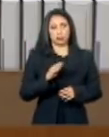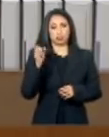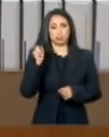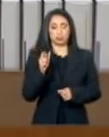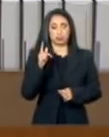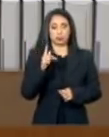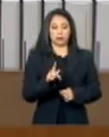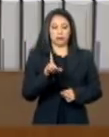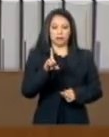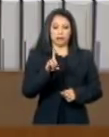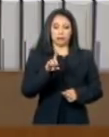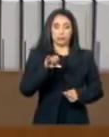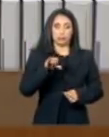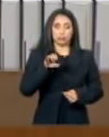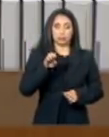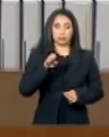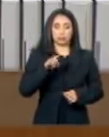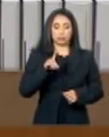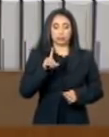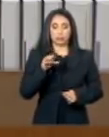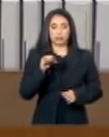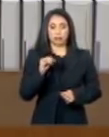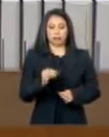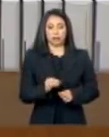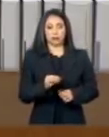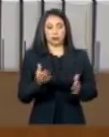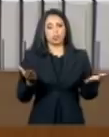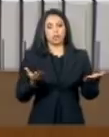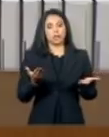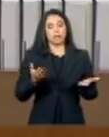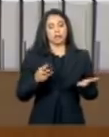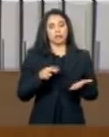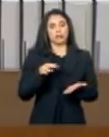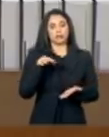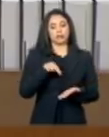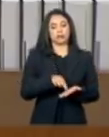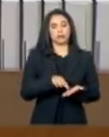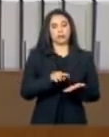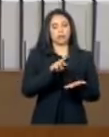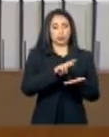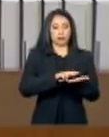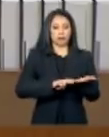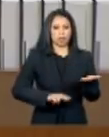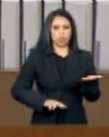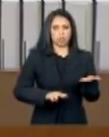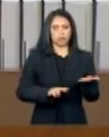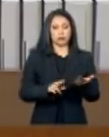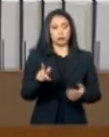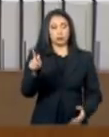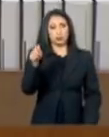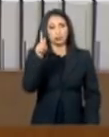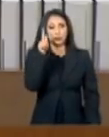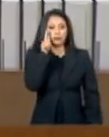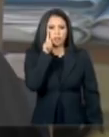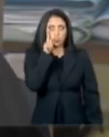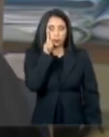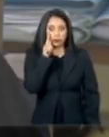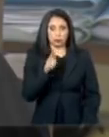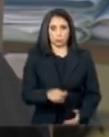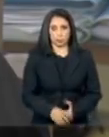terceiro passo é justamente a palavra o ministro gilmar mendes para o seu relatório